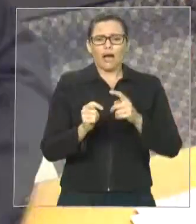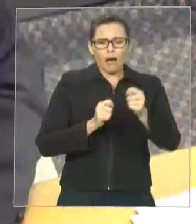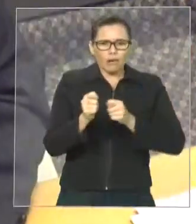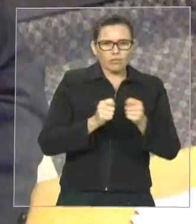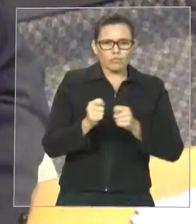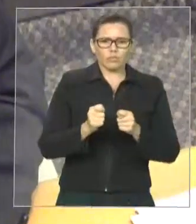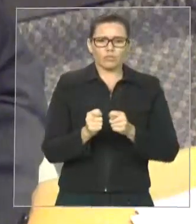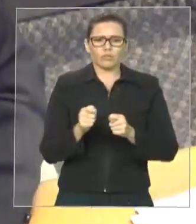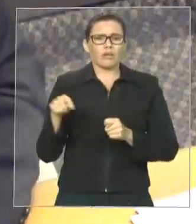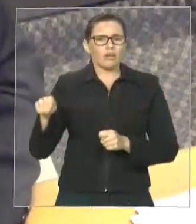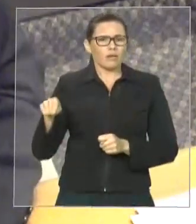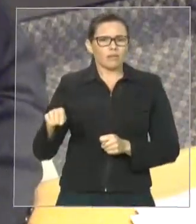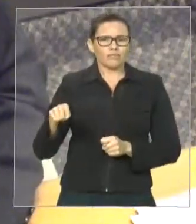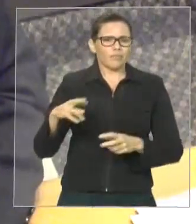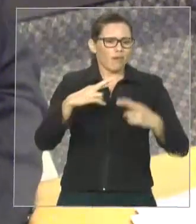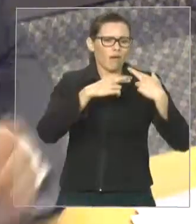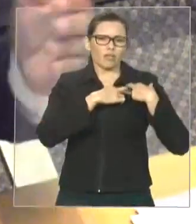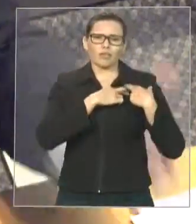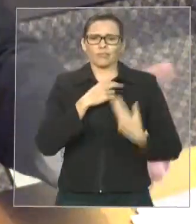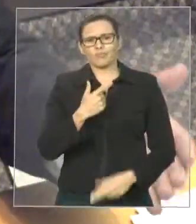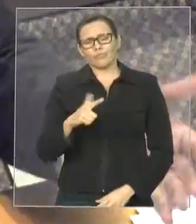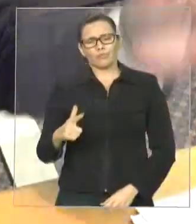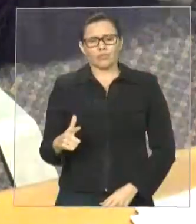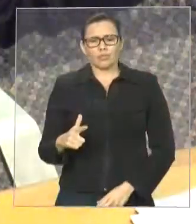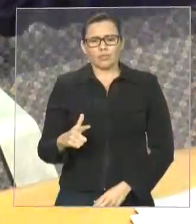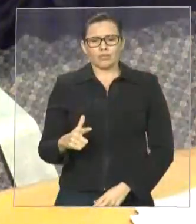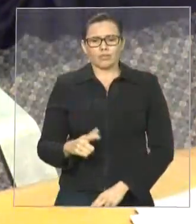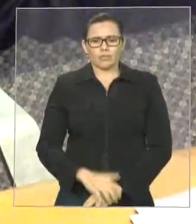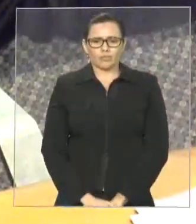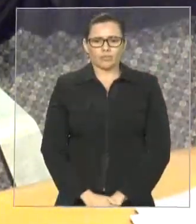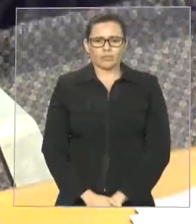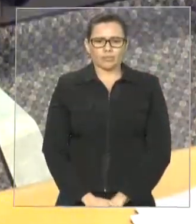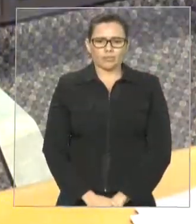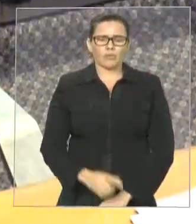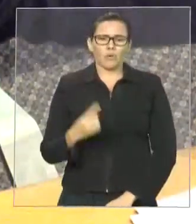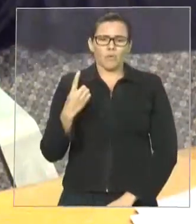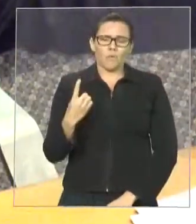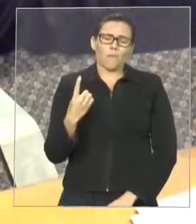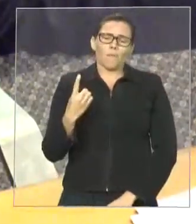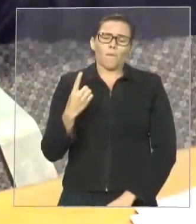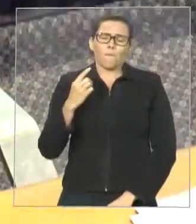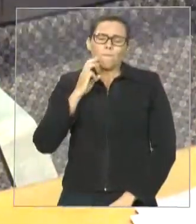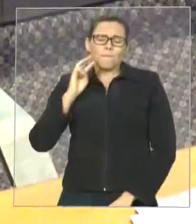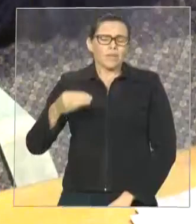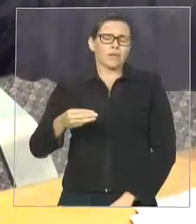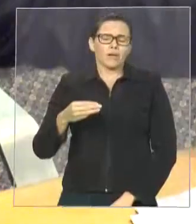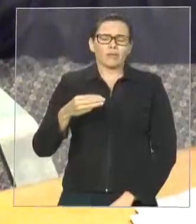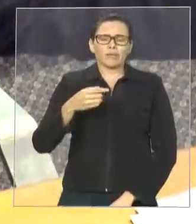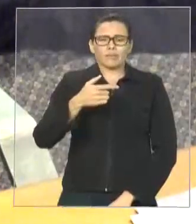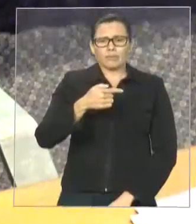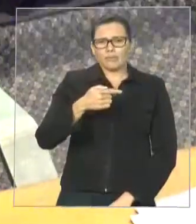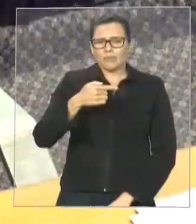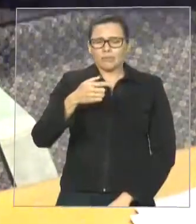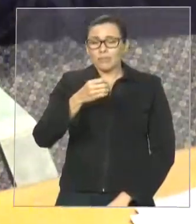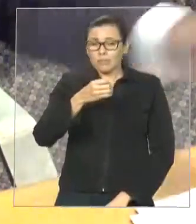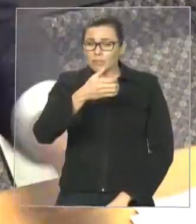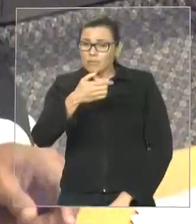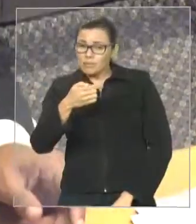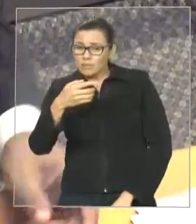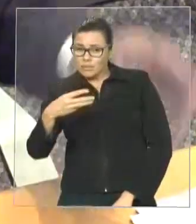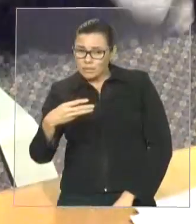com 1.073.000 habitantes. Infelizmente, é o que nós temos aí. Um anúncio, um covarde,